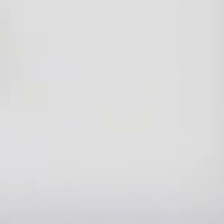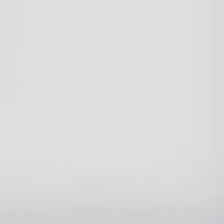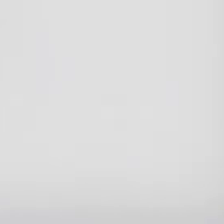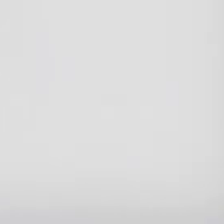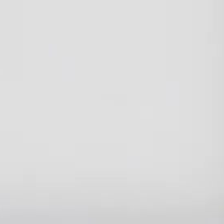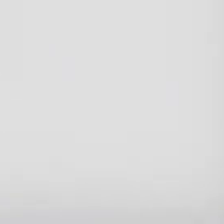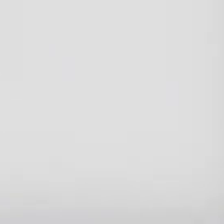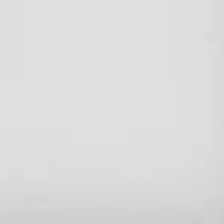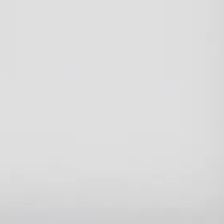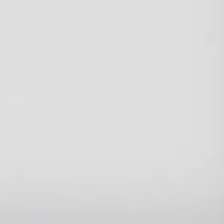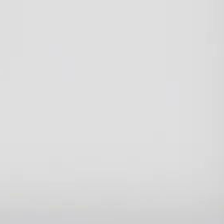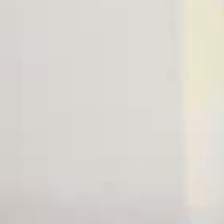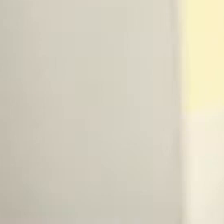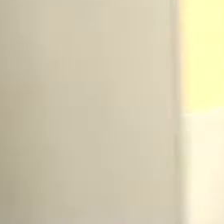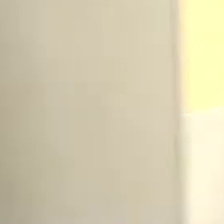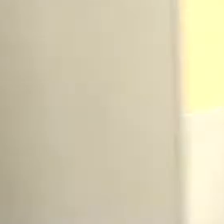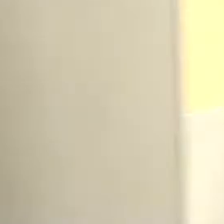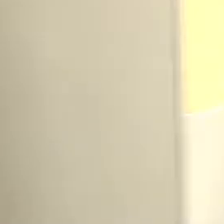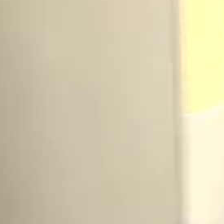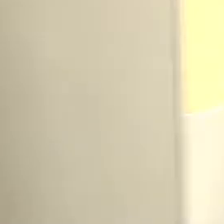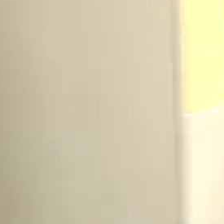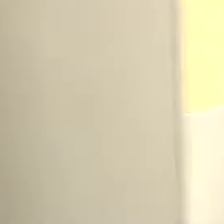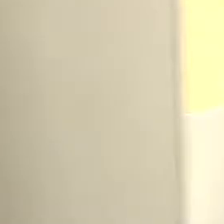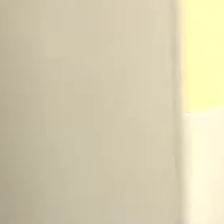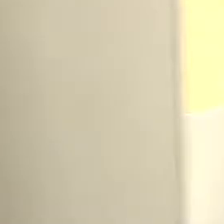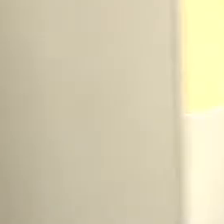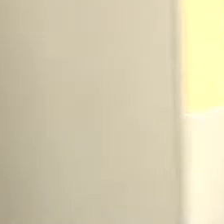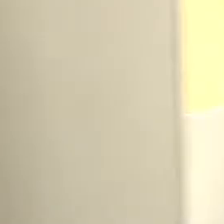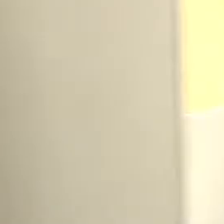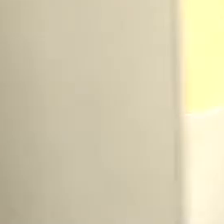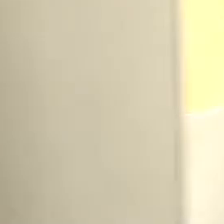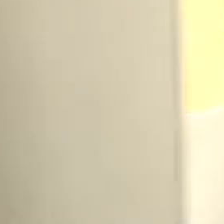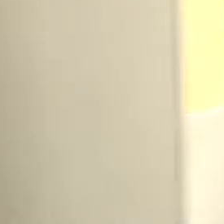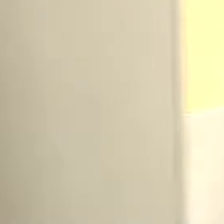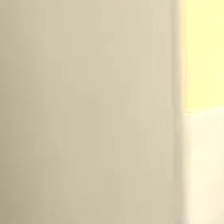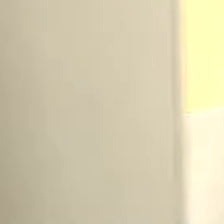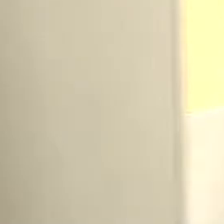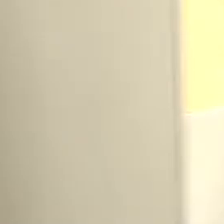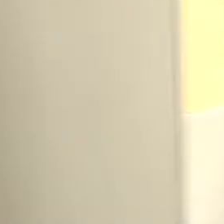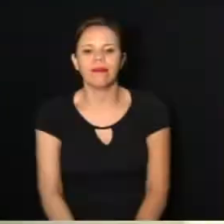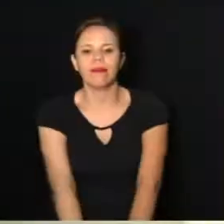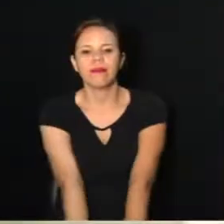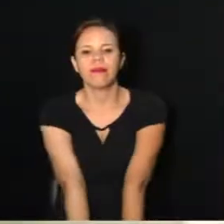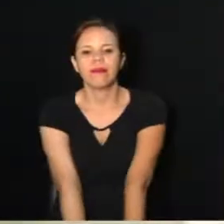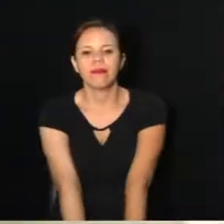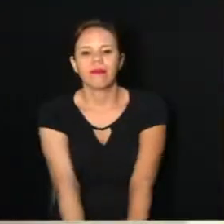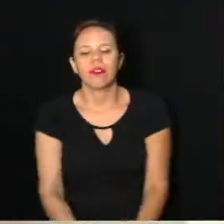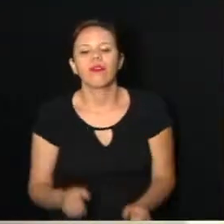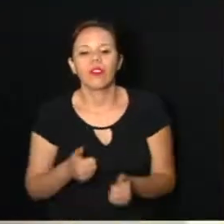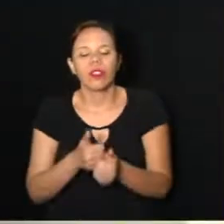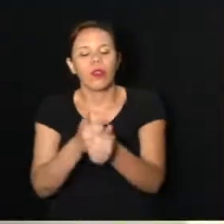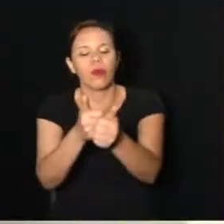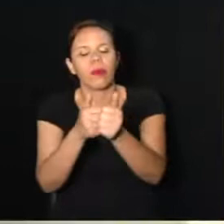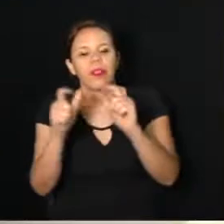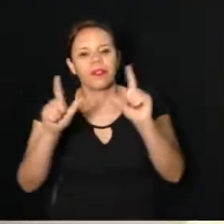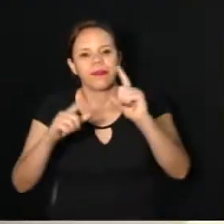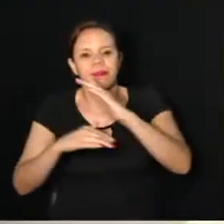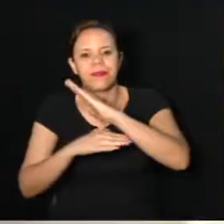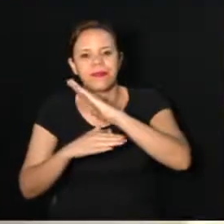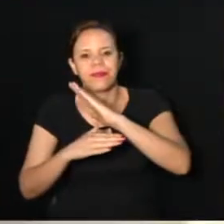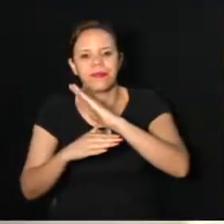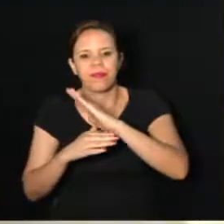TV Câmara, Campinas. Bom dia a você que acompanha a TV Câmara Campinas pelo canal